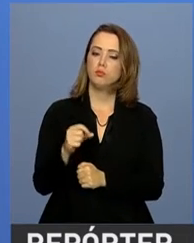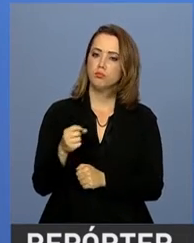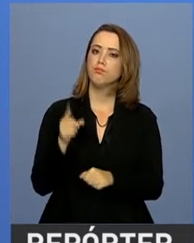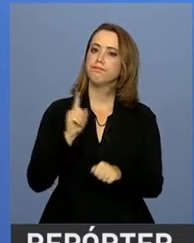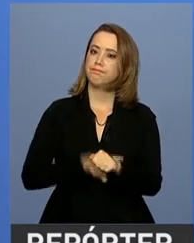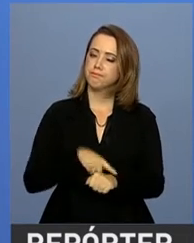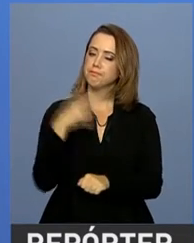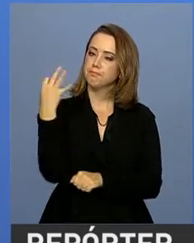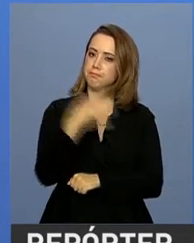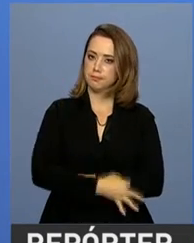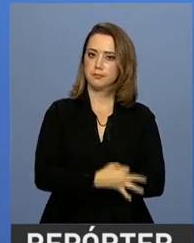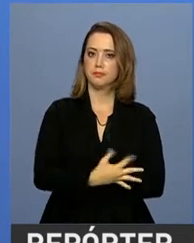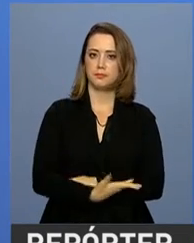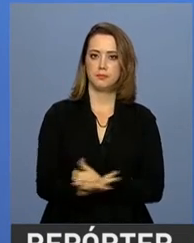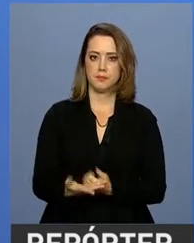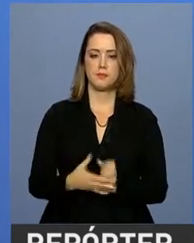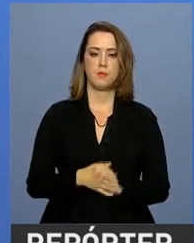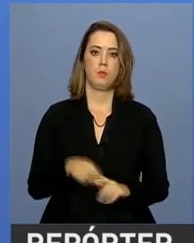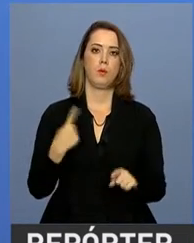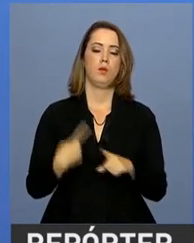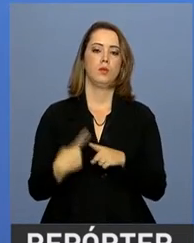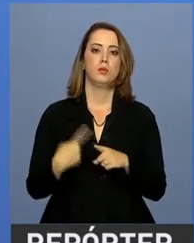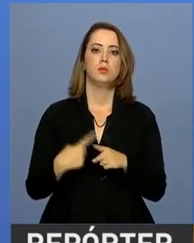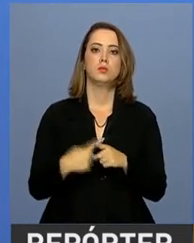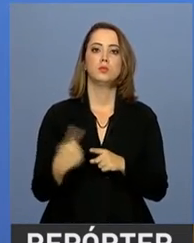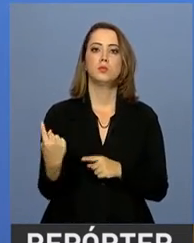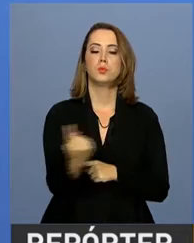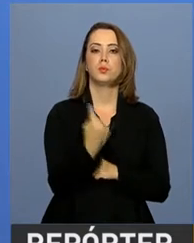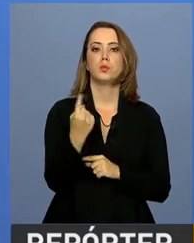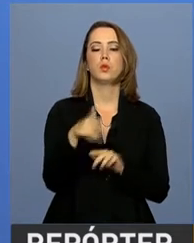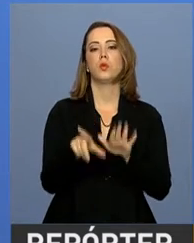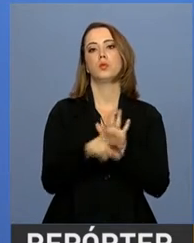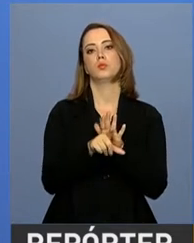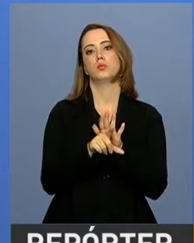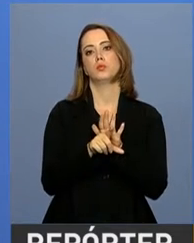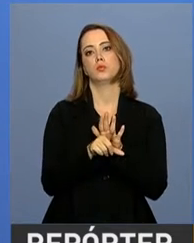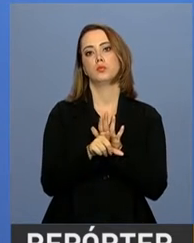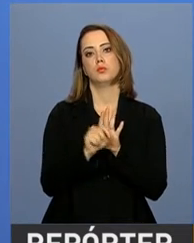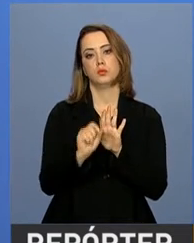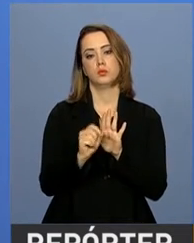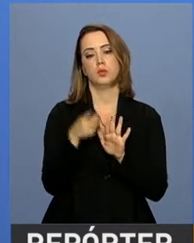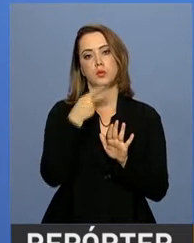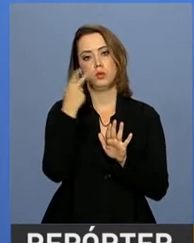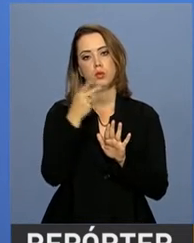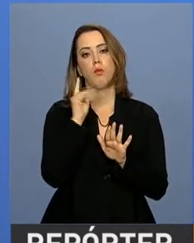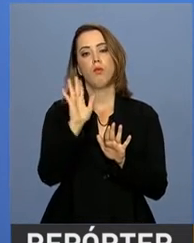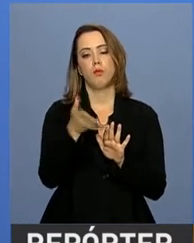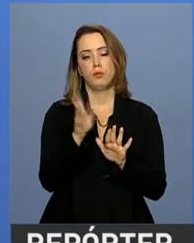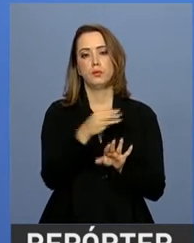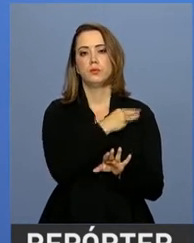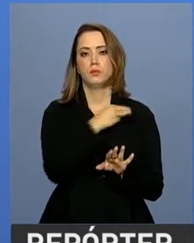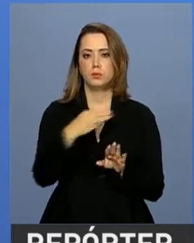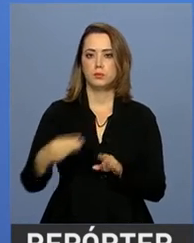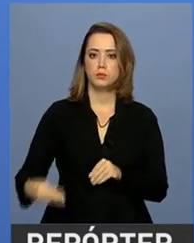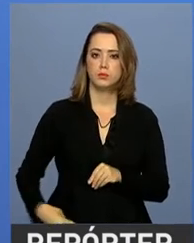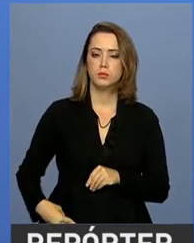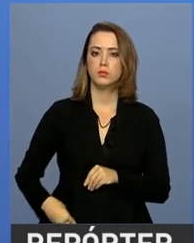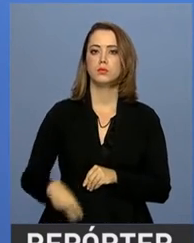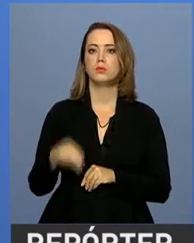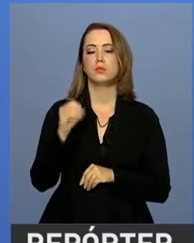oportuno, porque um dos dispositivos, ressaltado pela fala do ministro